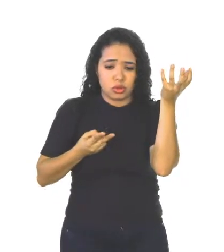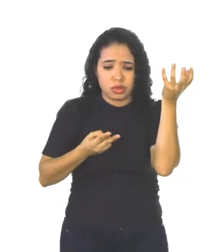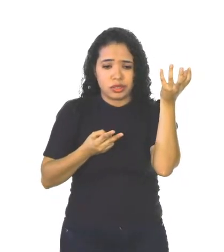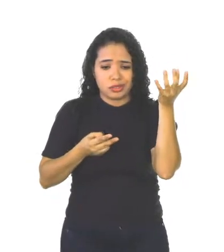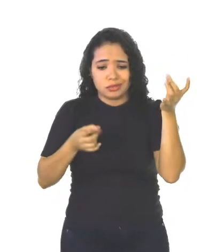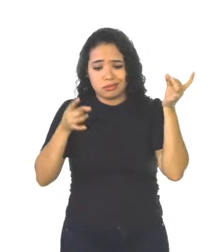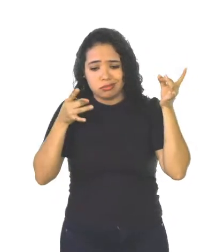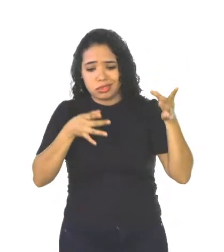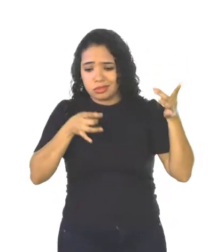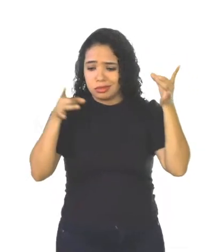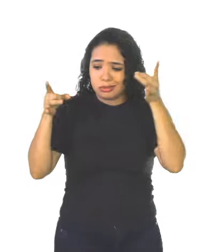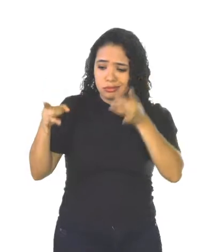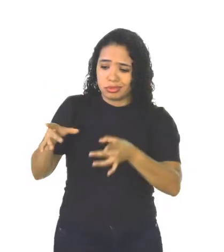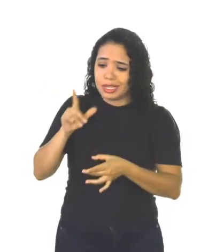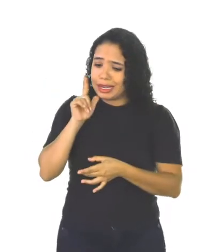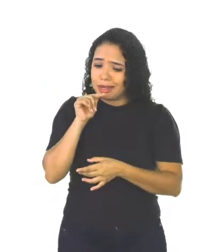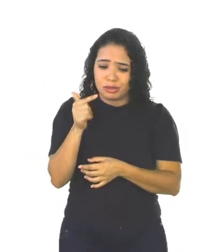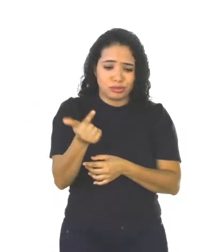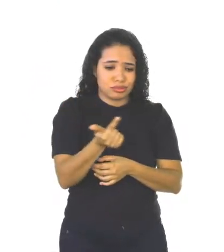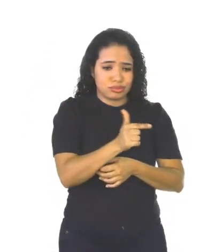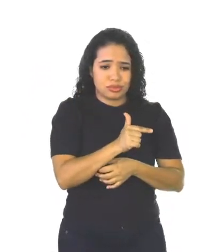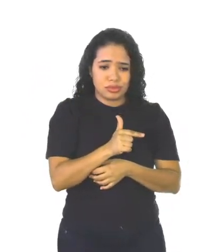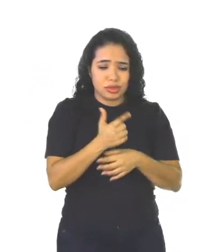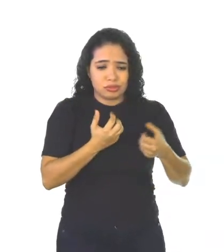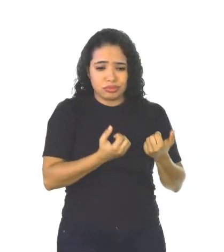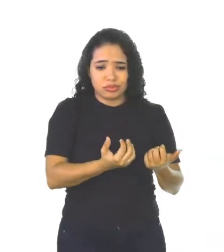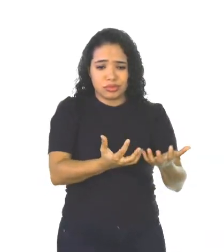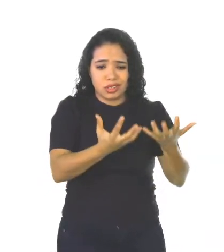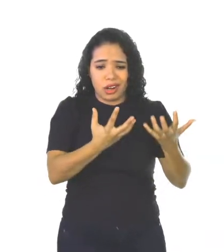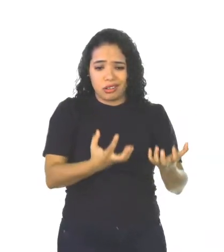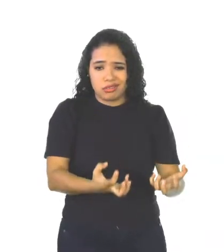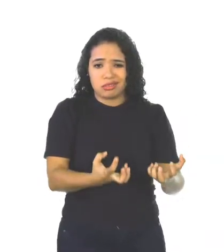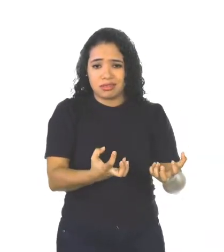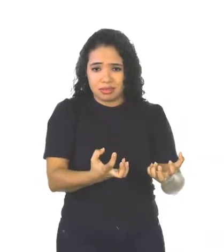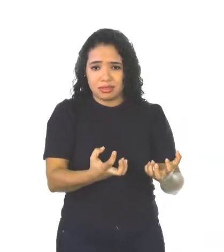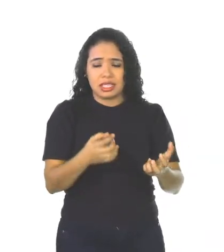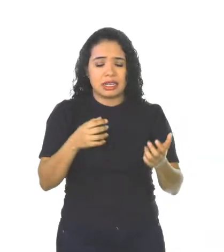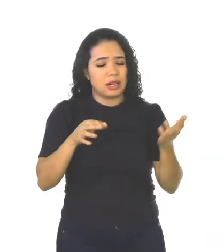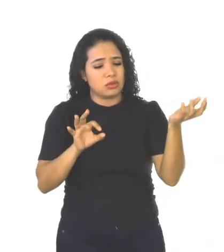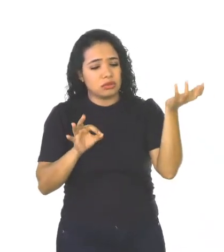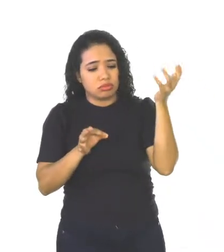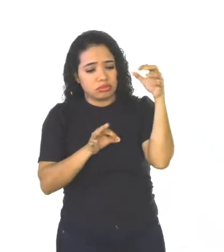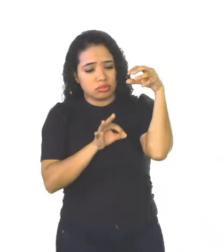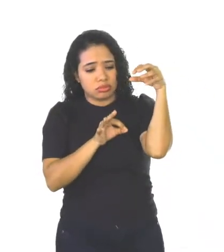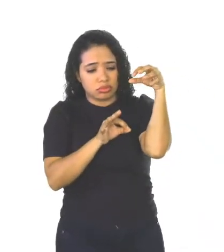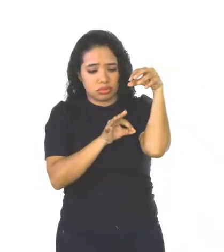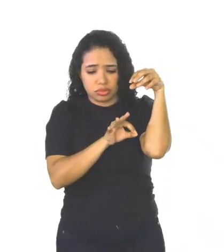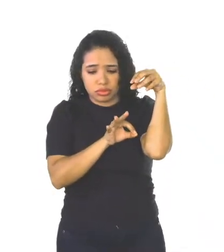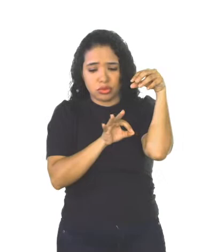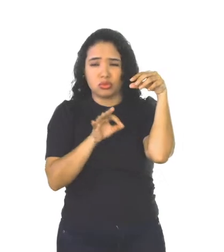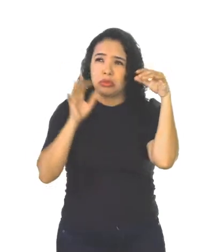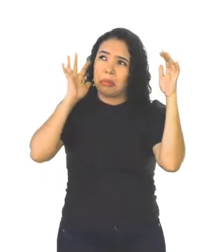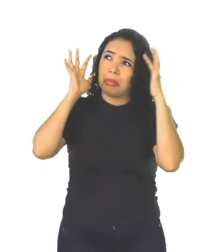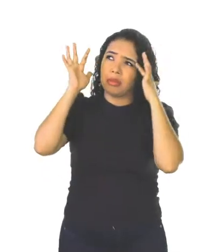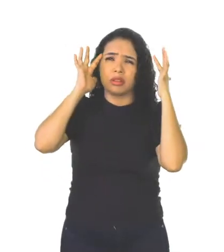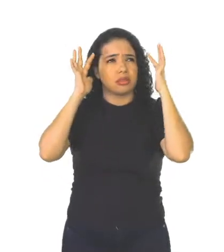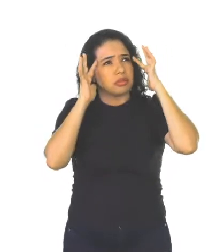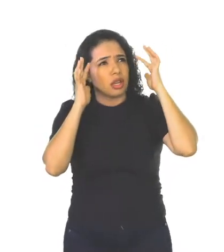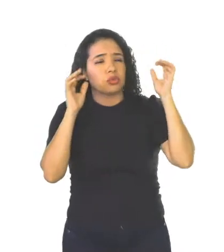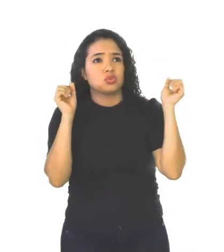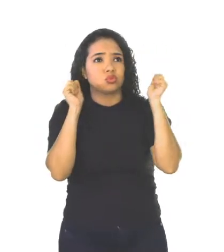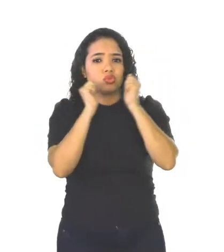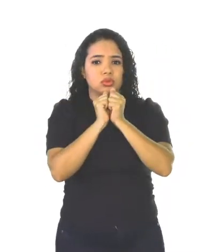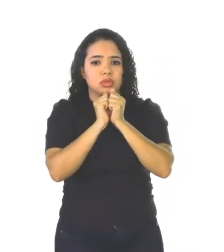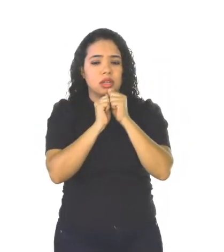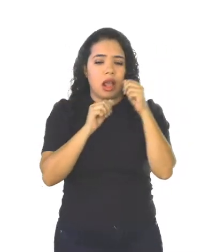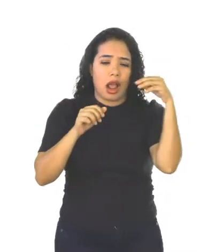água, num jardim ressecado. Pensaram então juntos no que fazer para parar de tanto sofrer. Foi então que